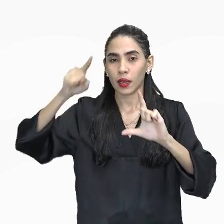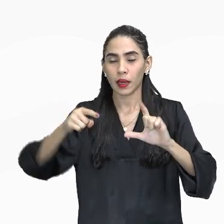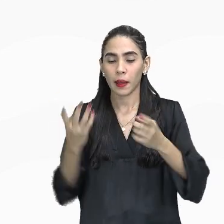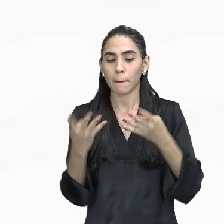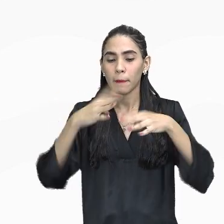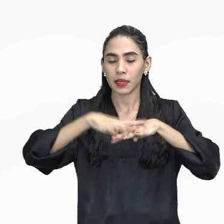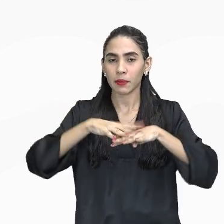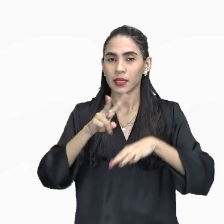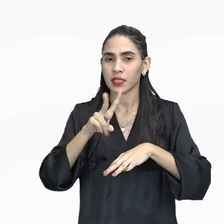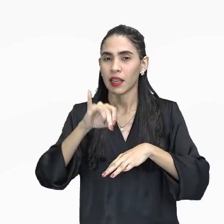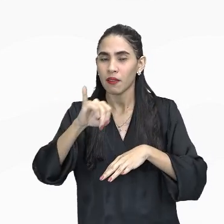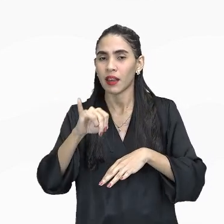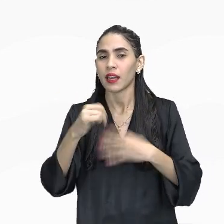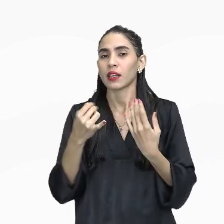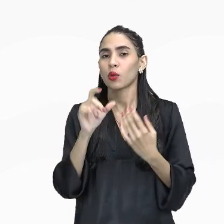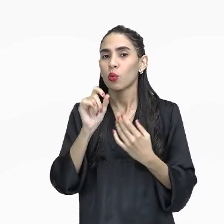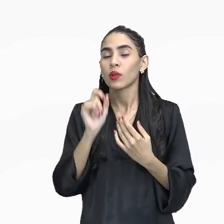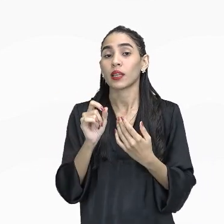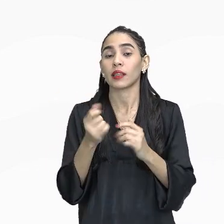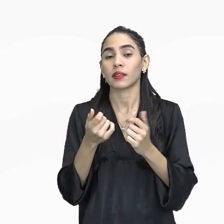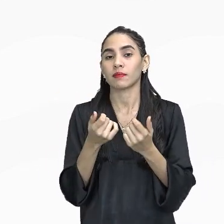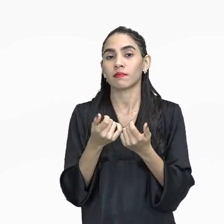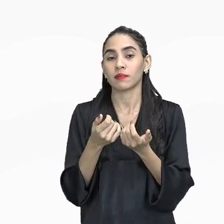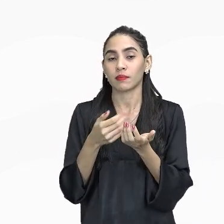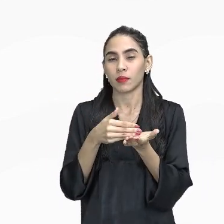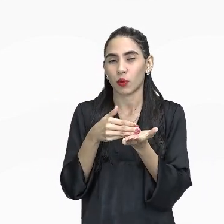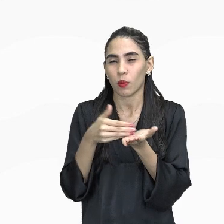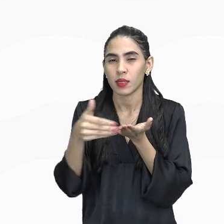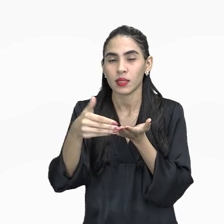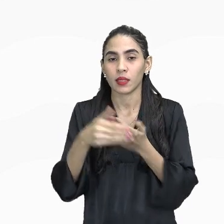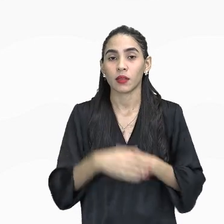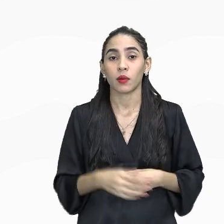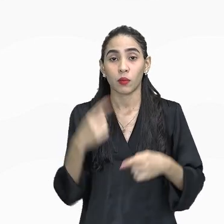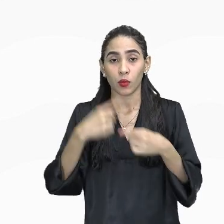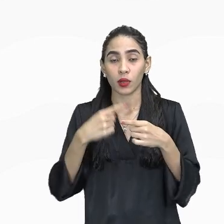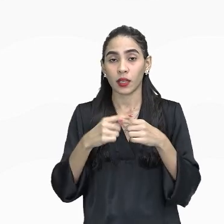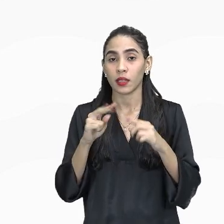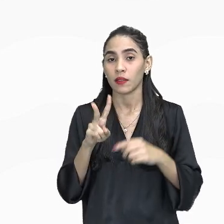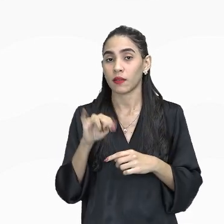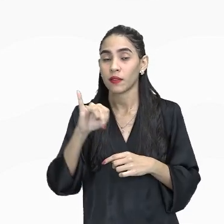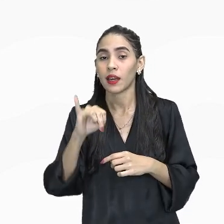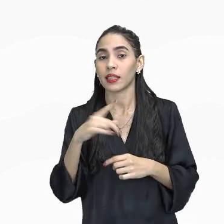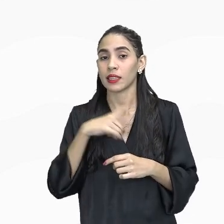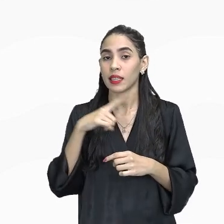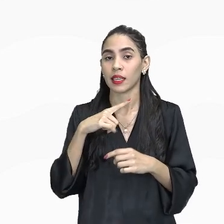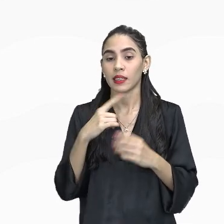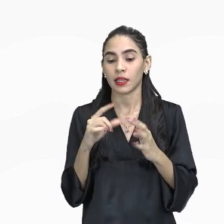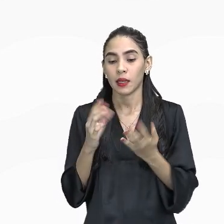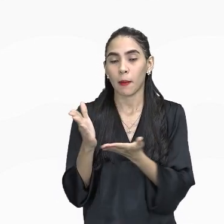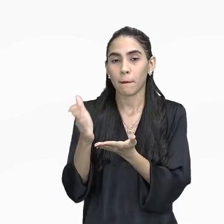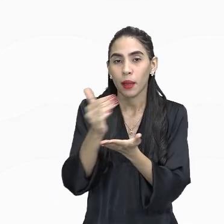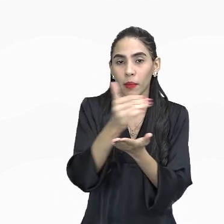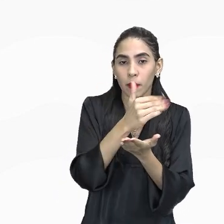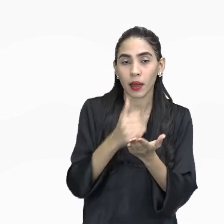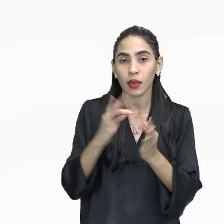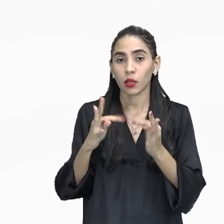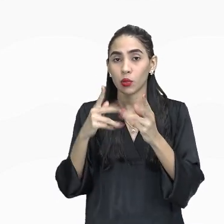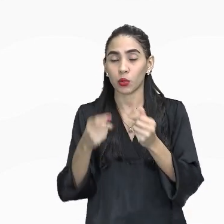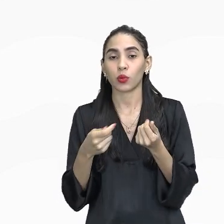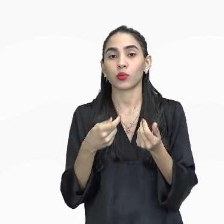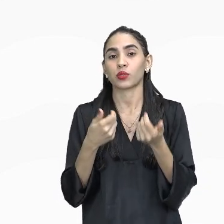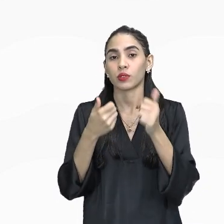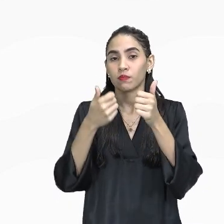mais vai atuar, professora Manuela, porque nós vamos coletar todos os dados, as percepções das pessoas, para que a gente possa